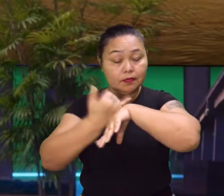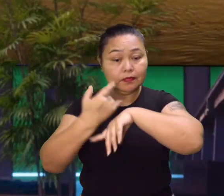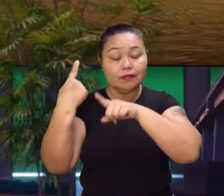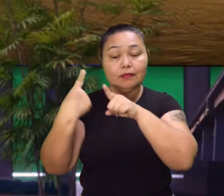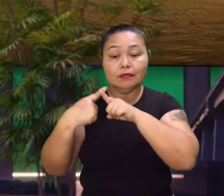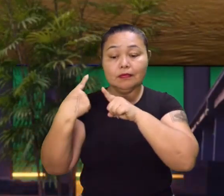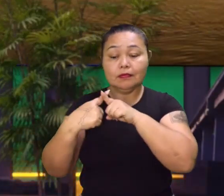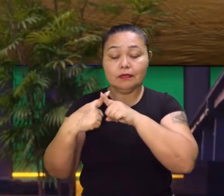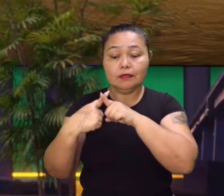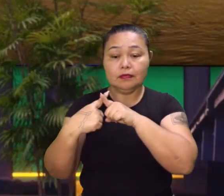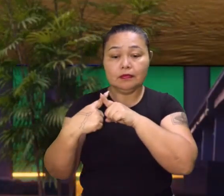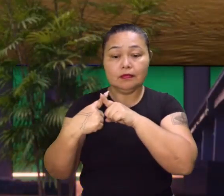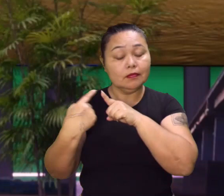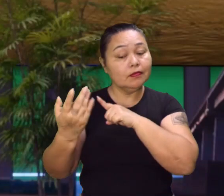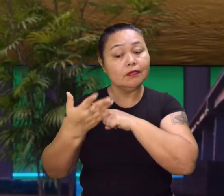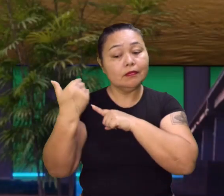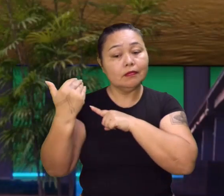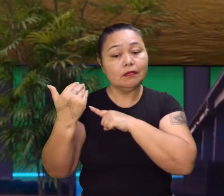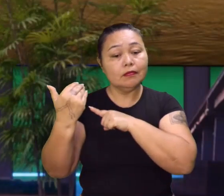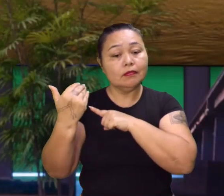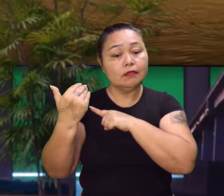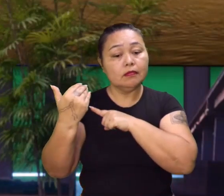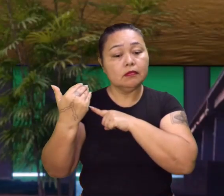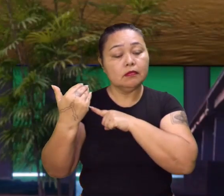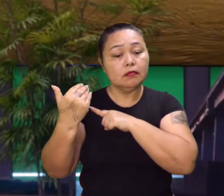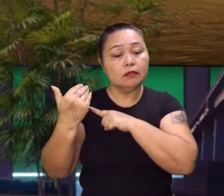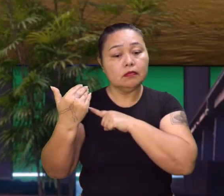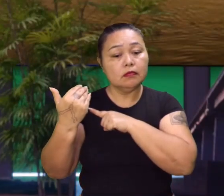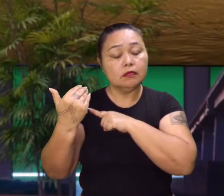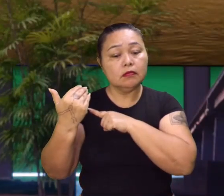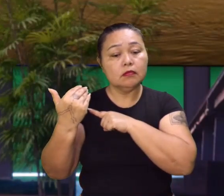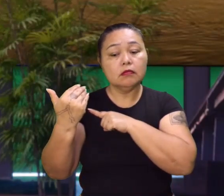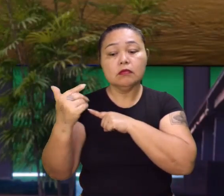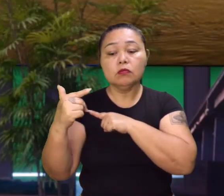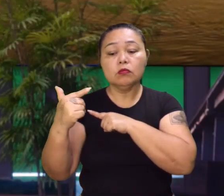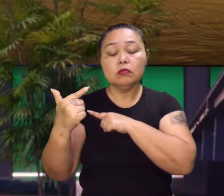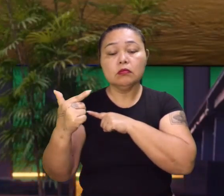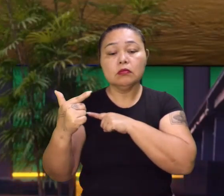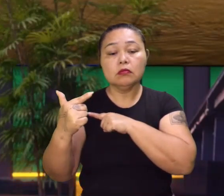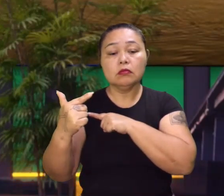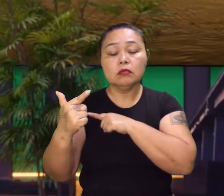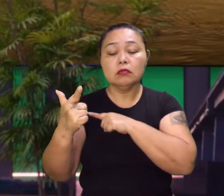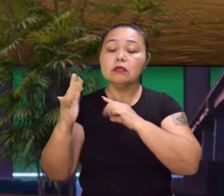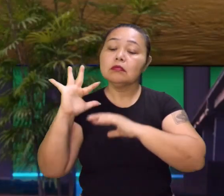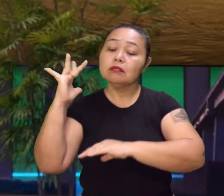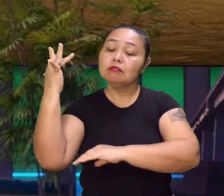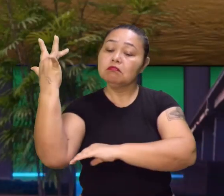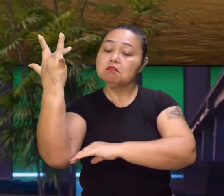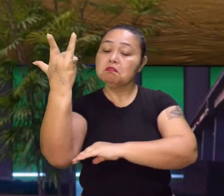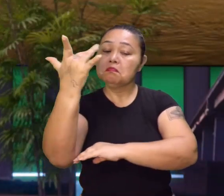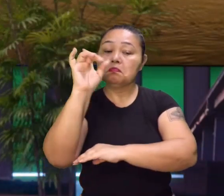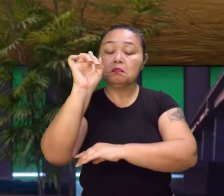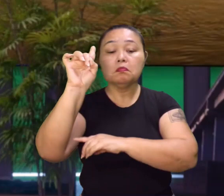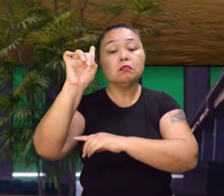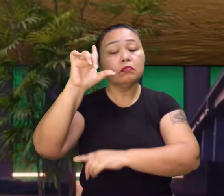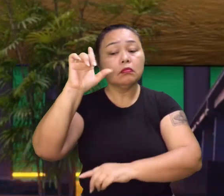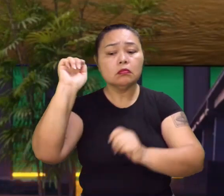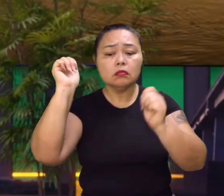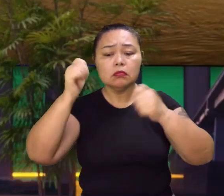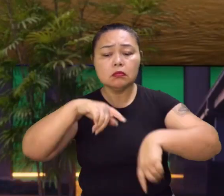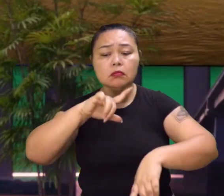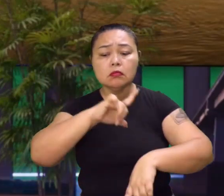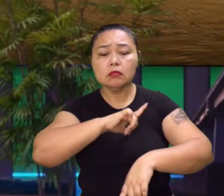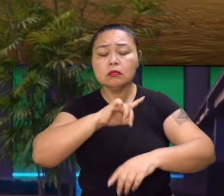quê? Vamos lá. Não existe na natureza algo que poderia ter